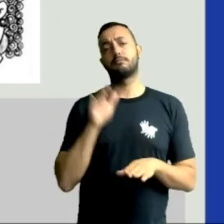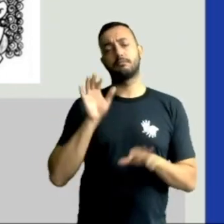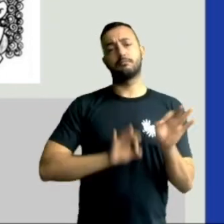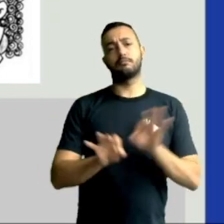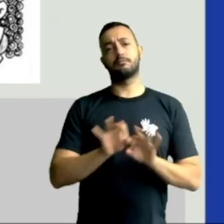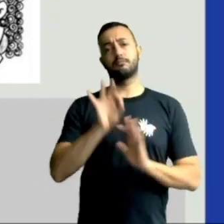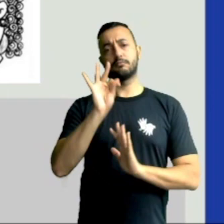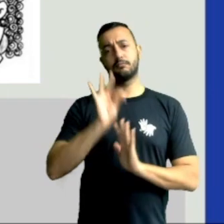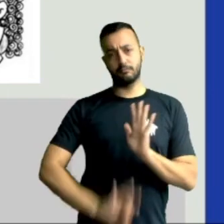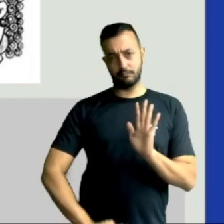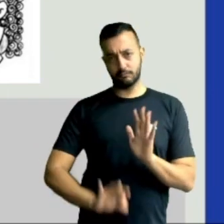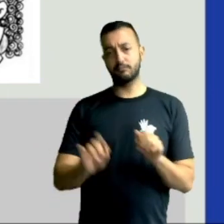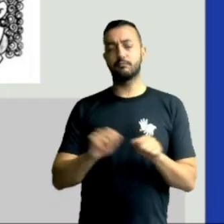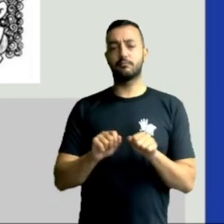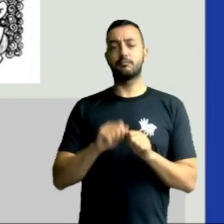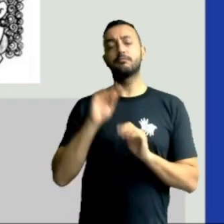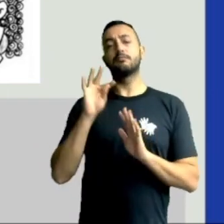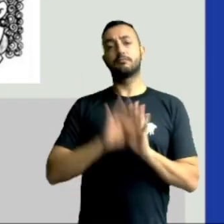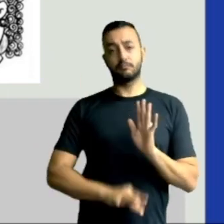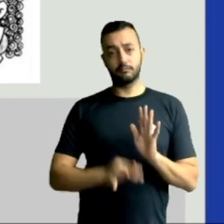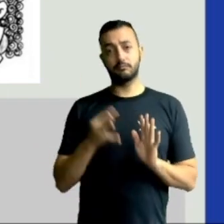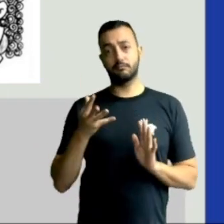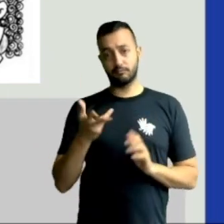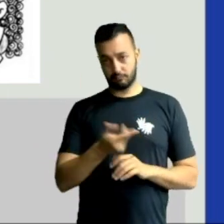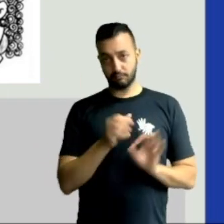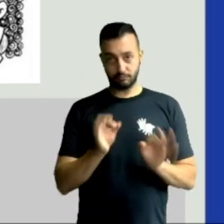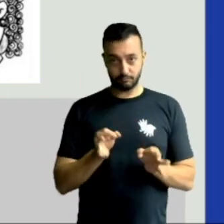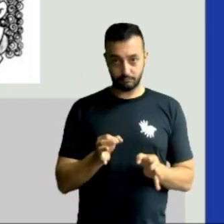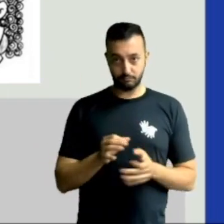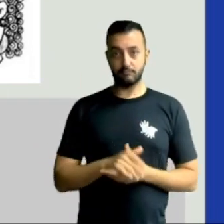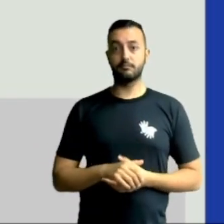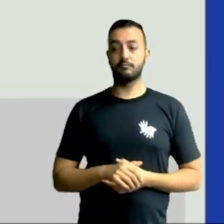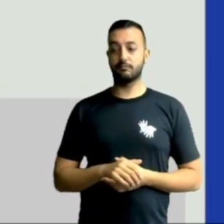seu texto. E vocês vão produzir aí um texto bem caprichado, tá certo?